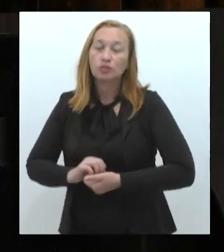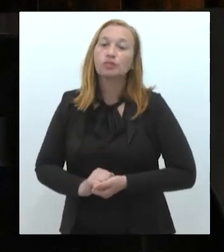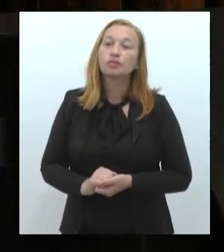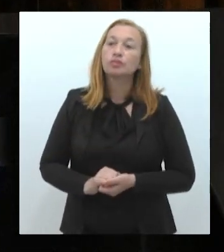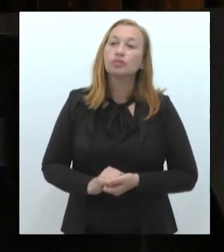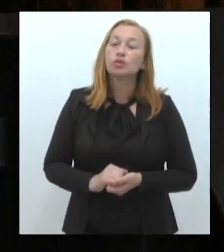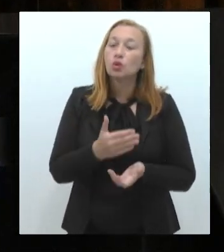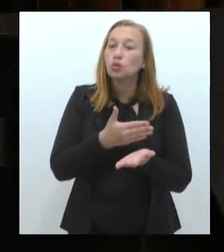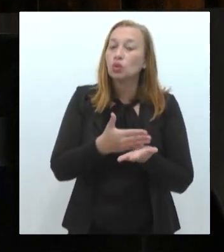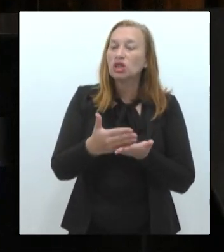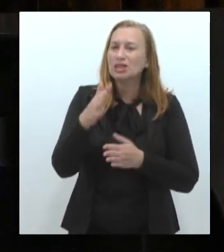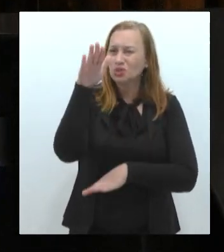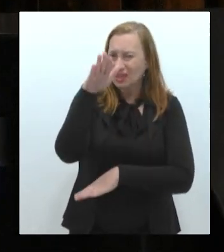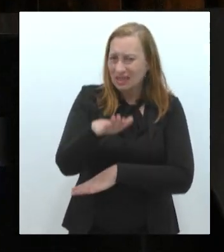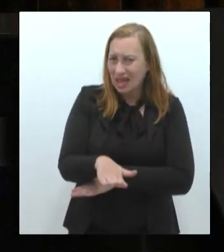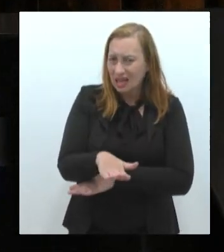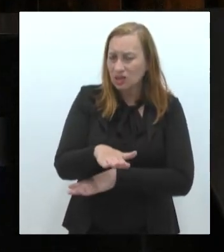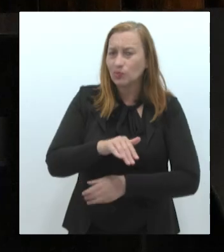no início da tarde,